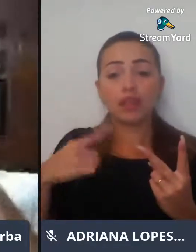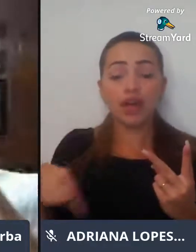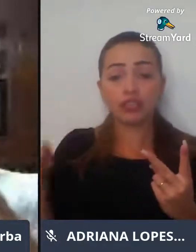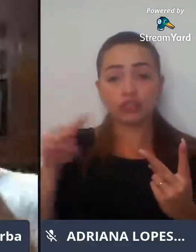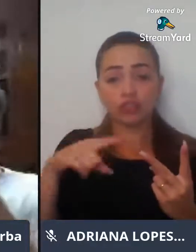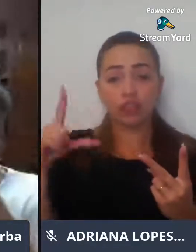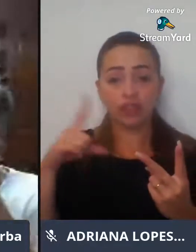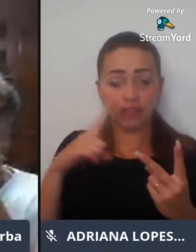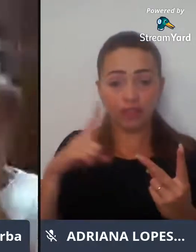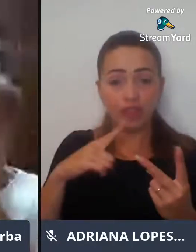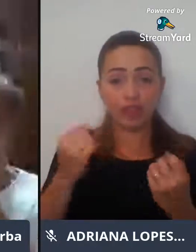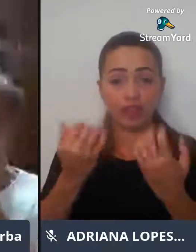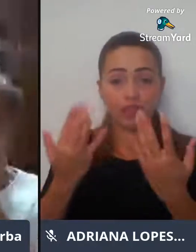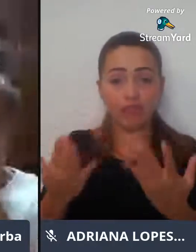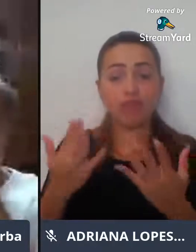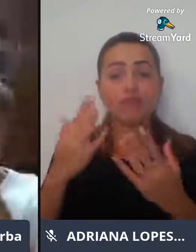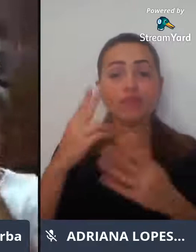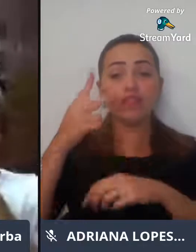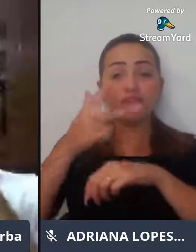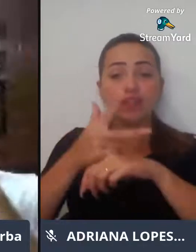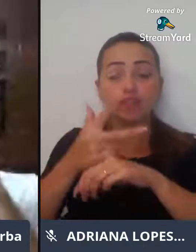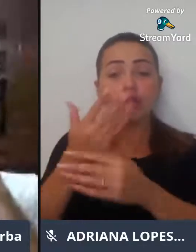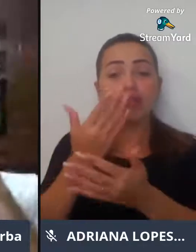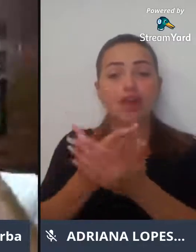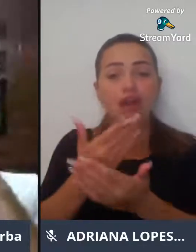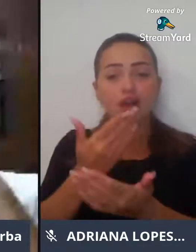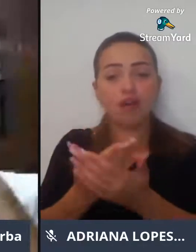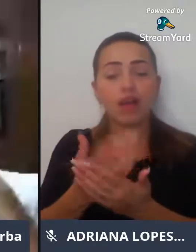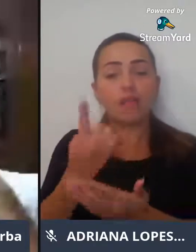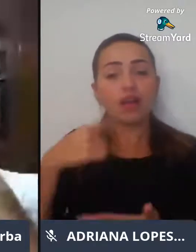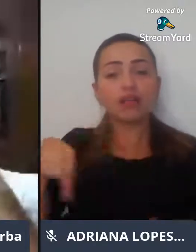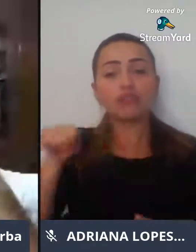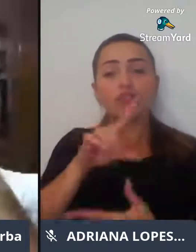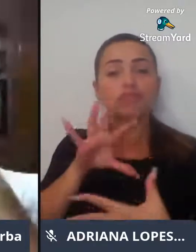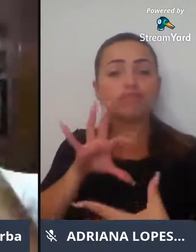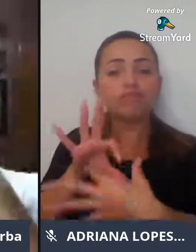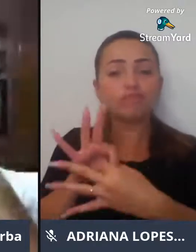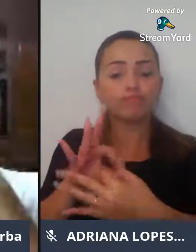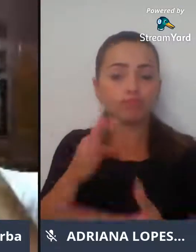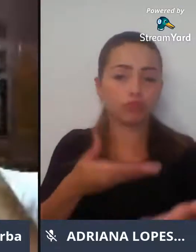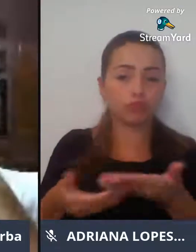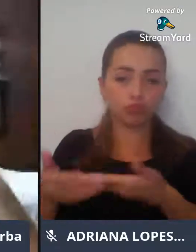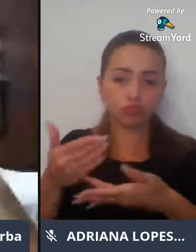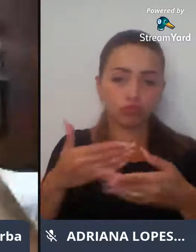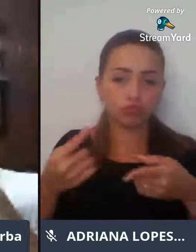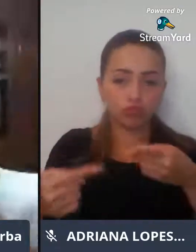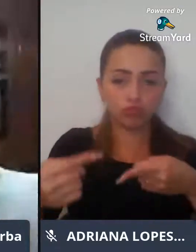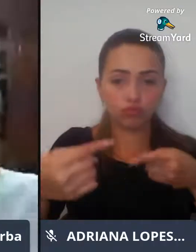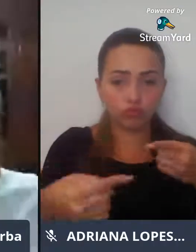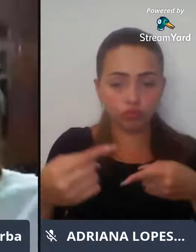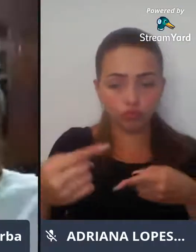vídeo de uma aula para discutir coletivamente. Então, você tem esses